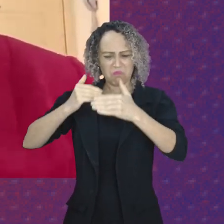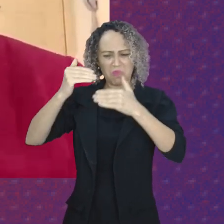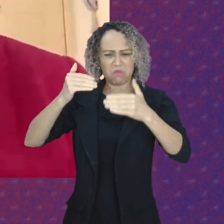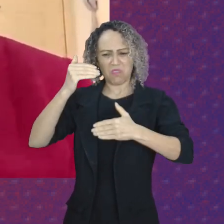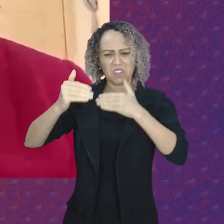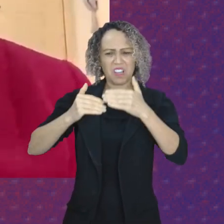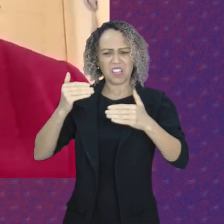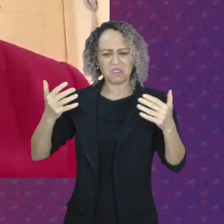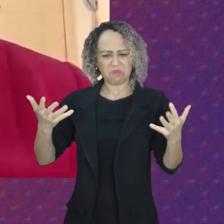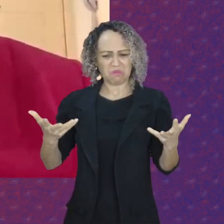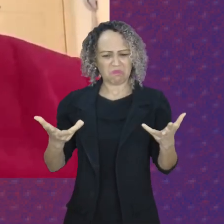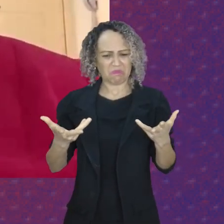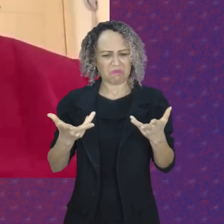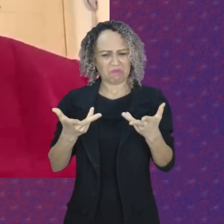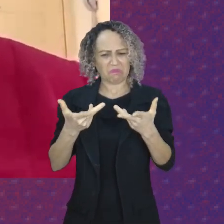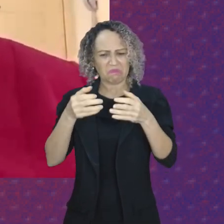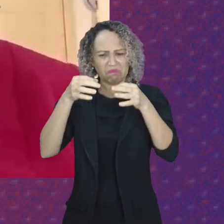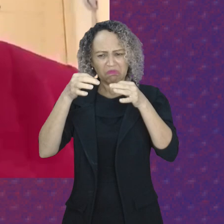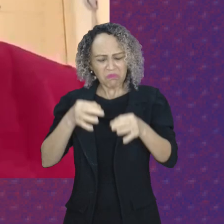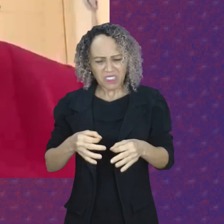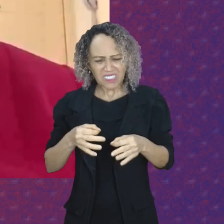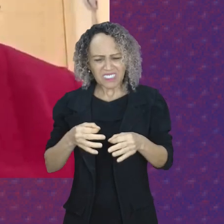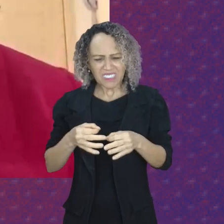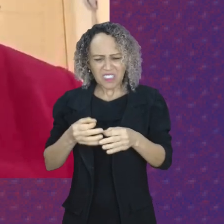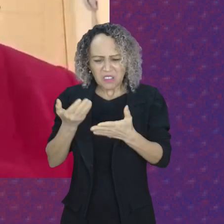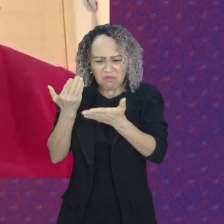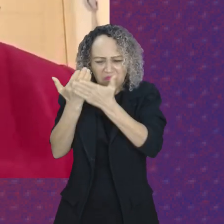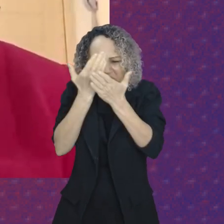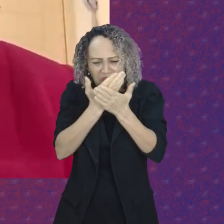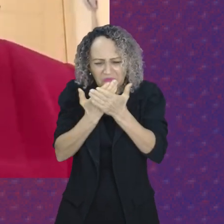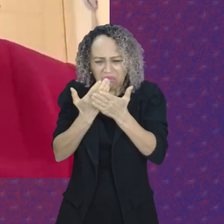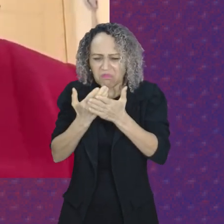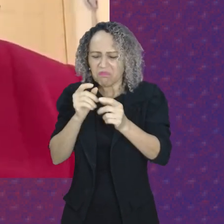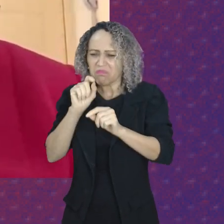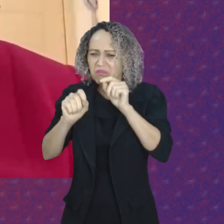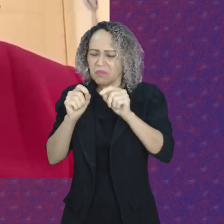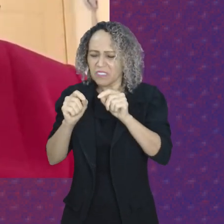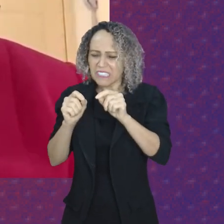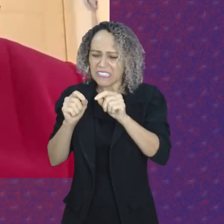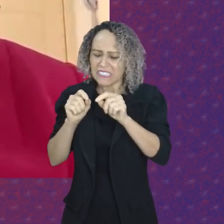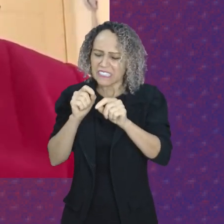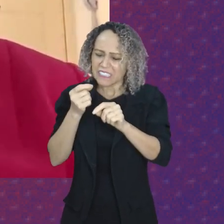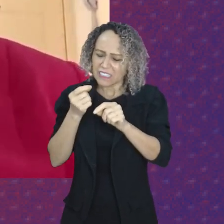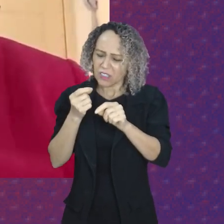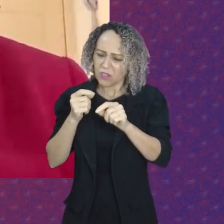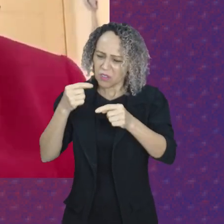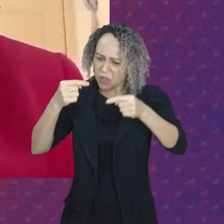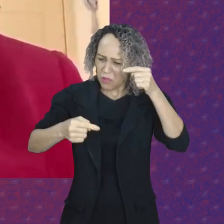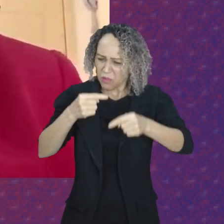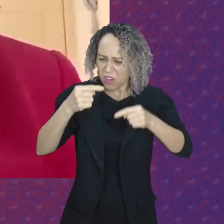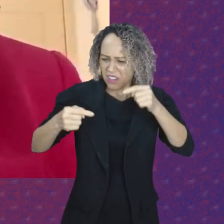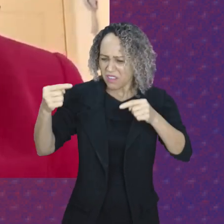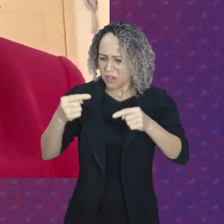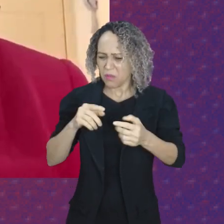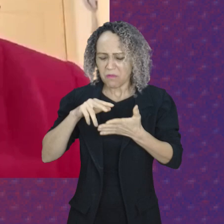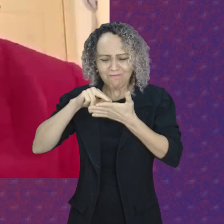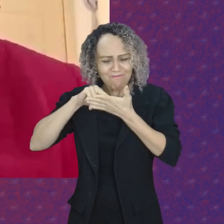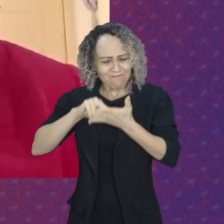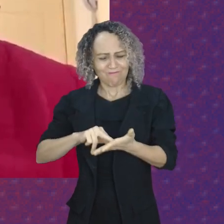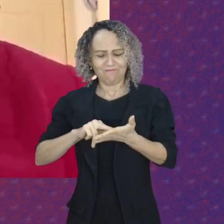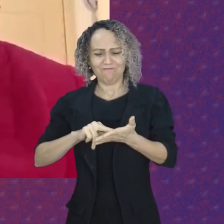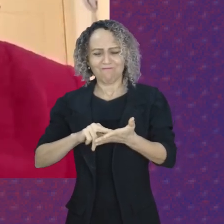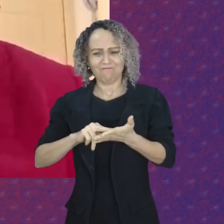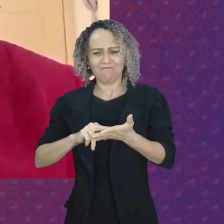um aperfeiçoamento, um aprofundamento das políticas de direitos humanos, desde a época do Fernando